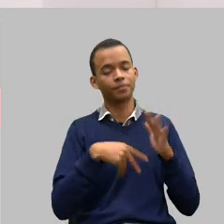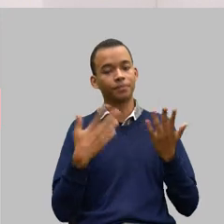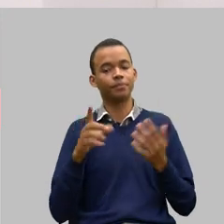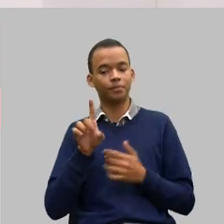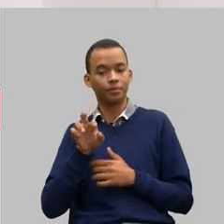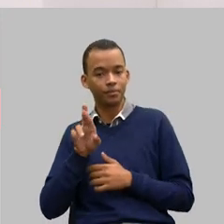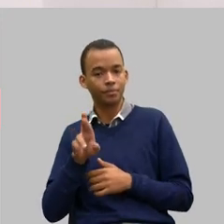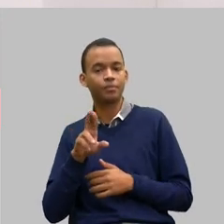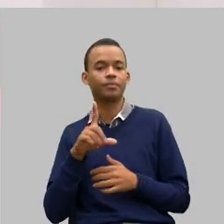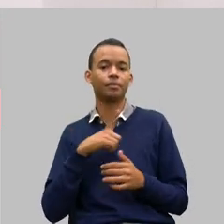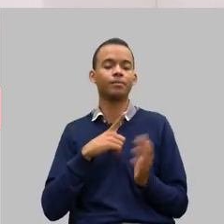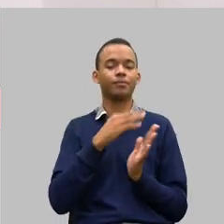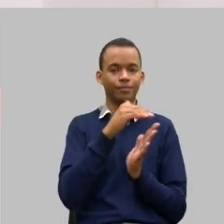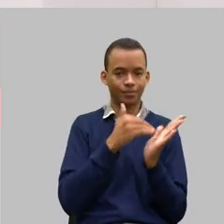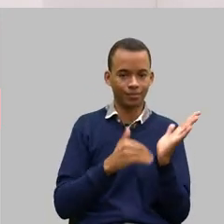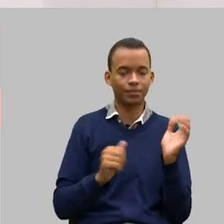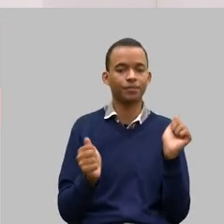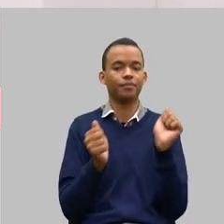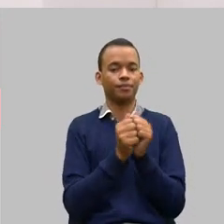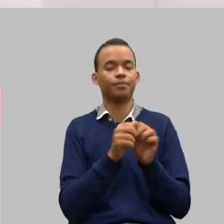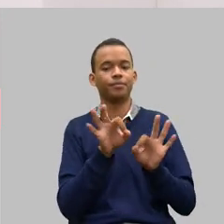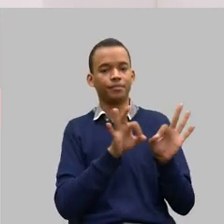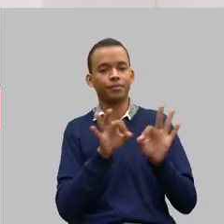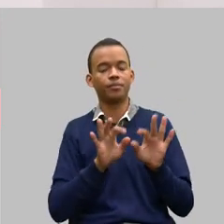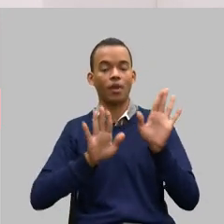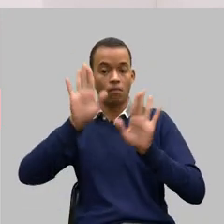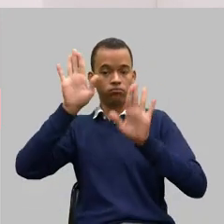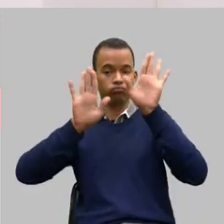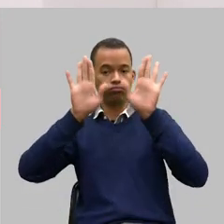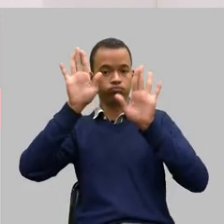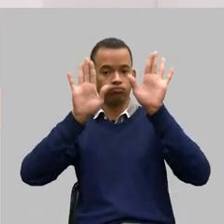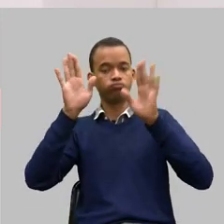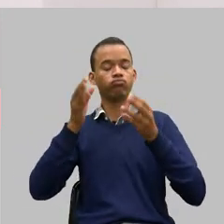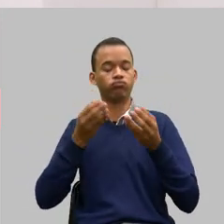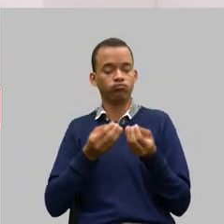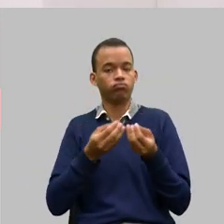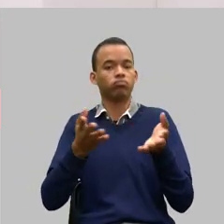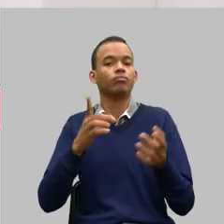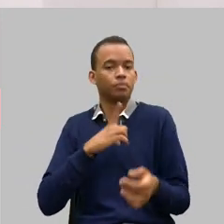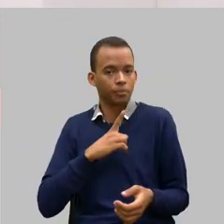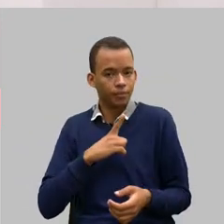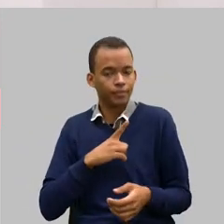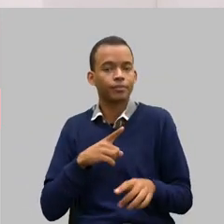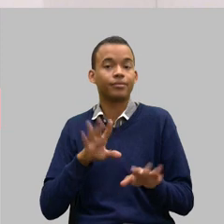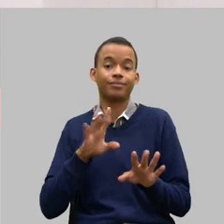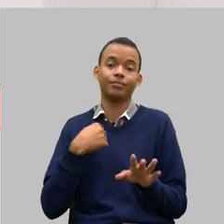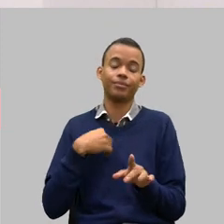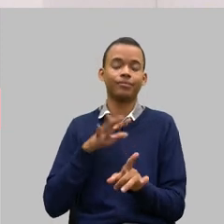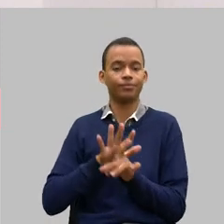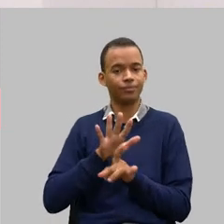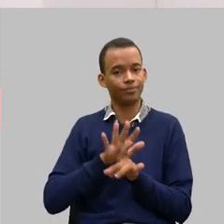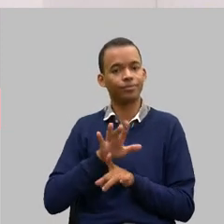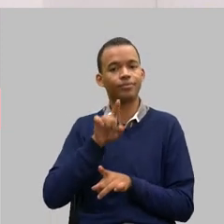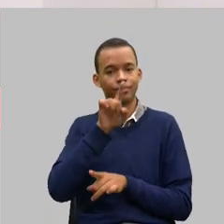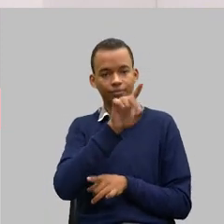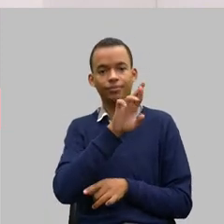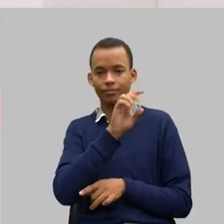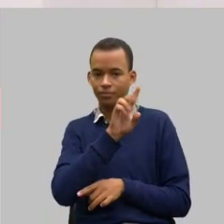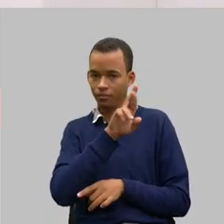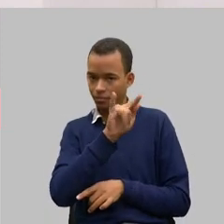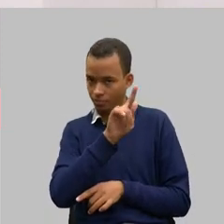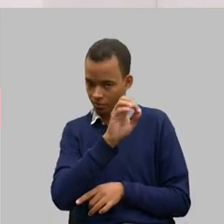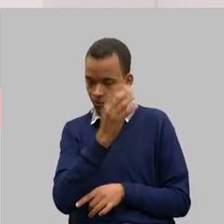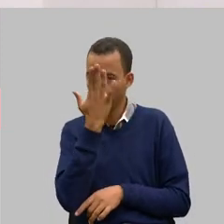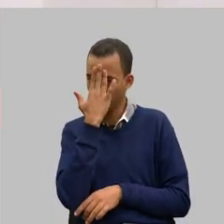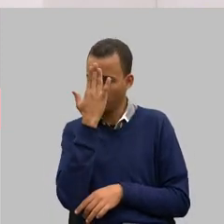soltado as licitações mas eu tenho né Uma demanda com com o Rodrigo e ele sabe disso